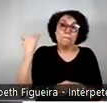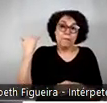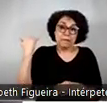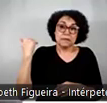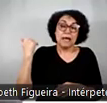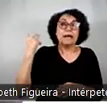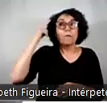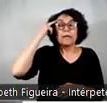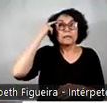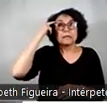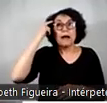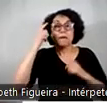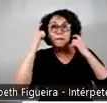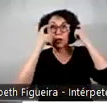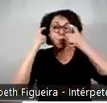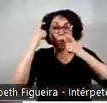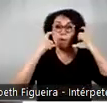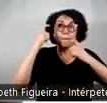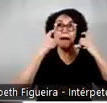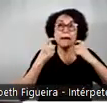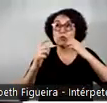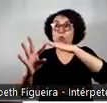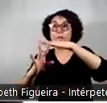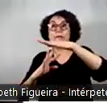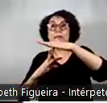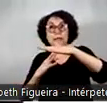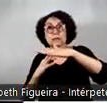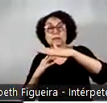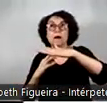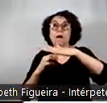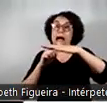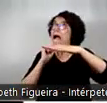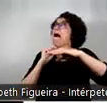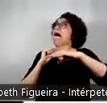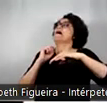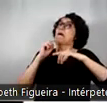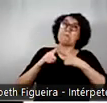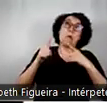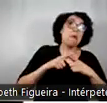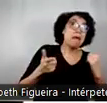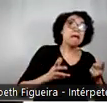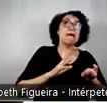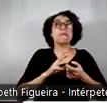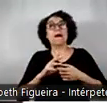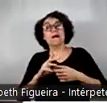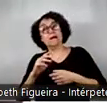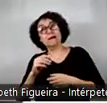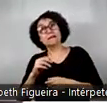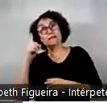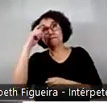securitização da migração, ou seja, assim, a migração como um problema de segurança nacional. Então, por exemplo,